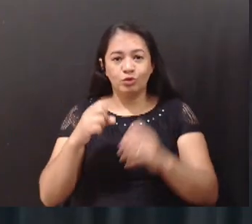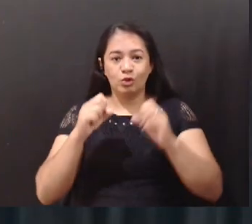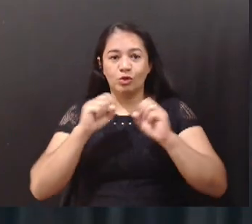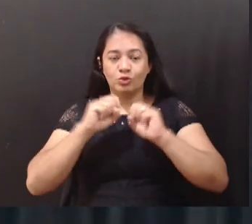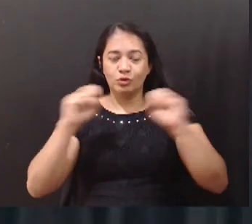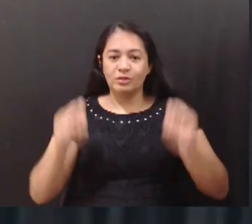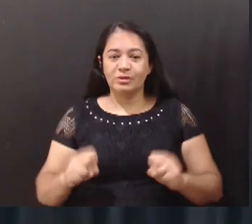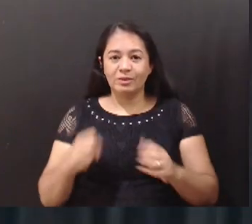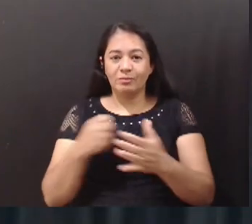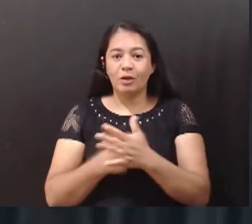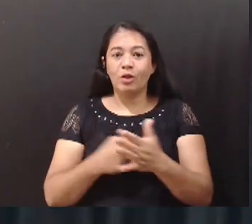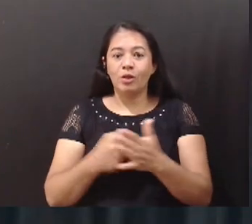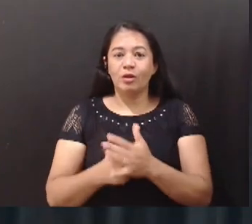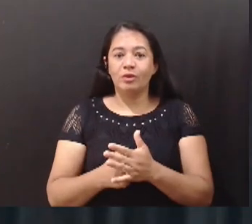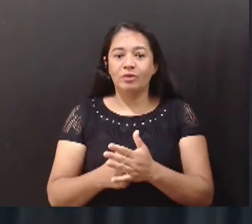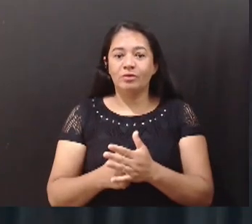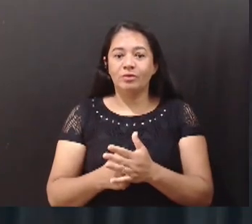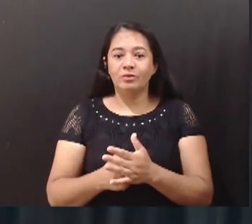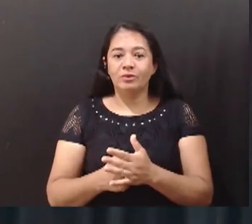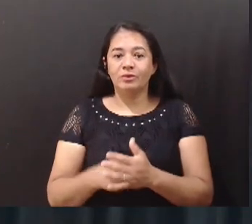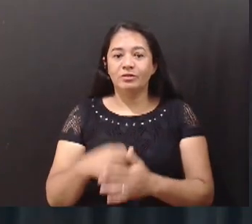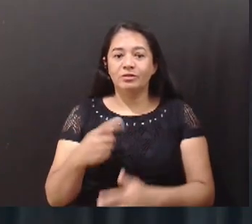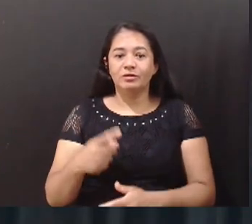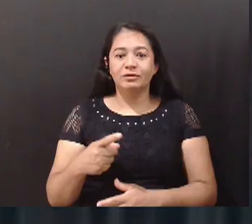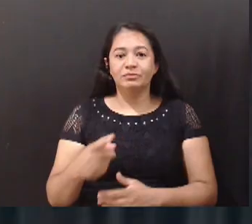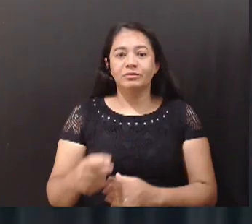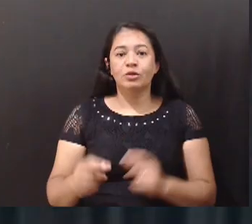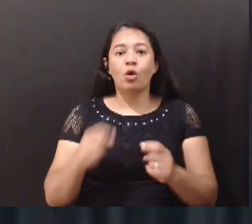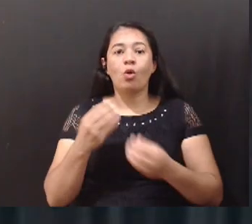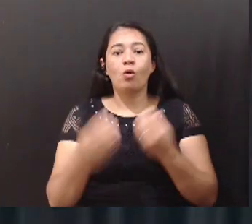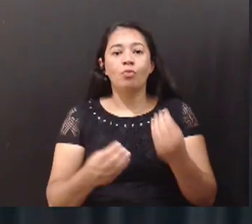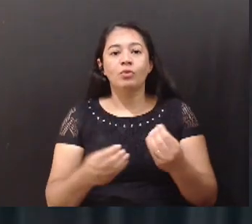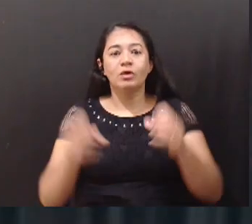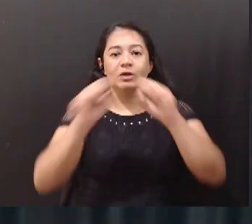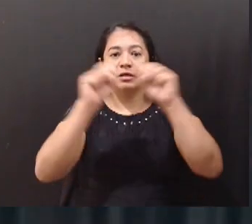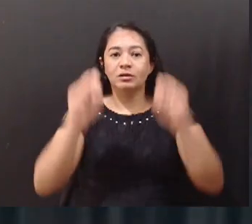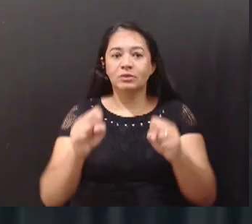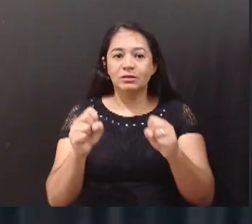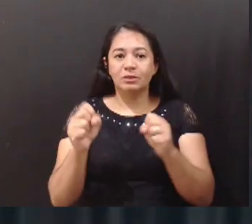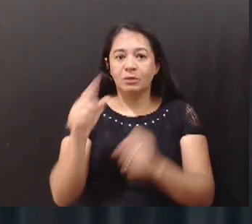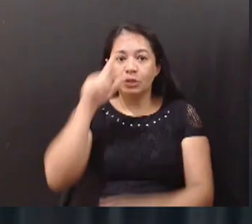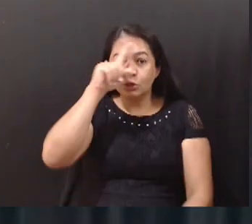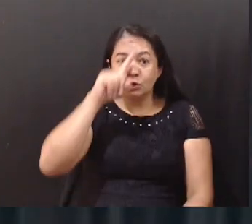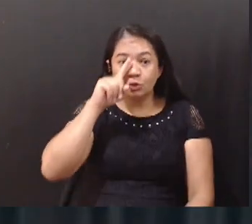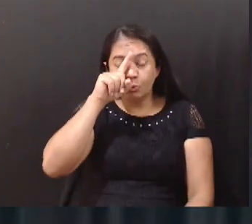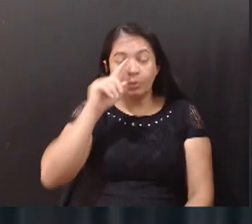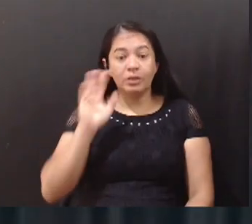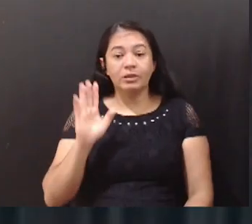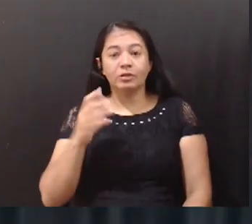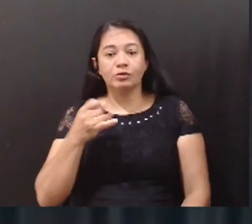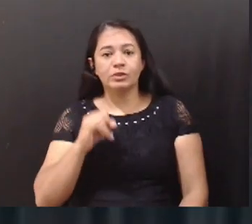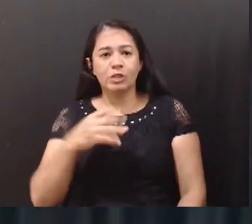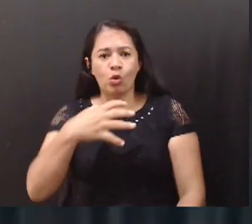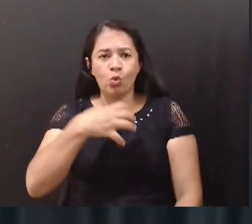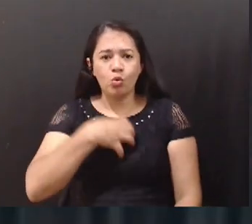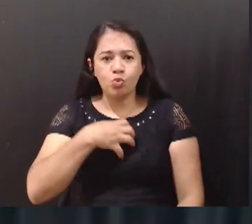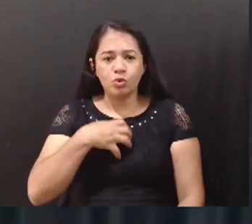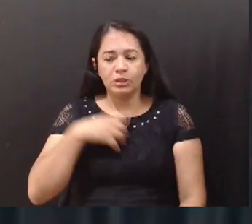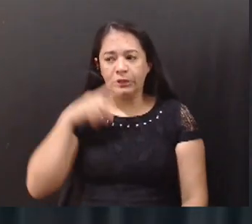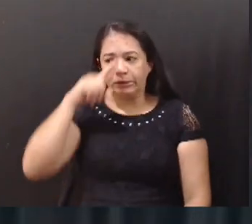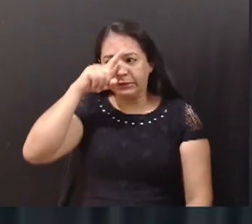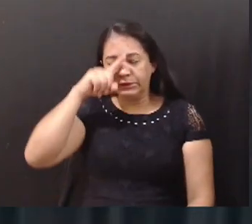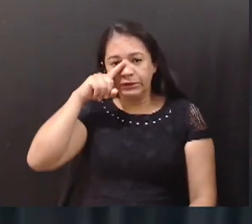nosso sistema simpático-parasimpático, que é o sistema de ameaça. Então, se eu me sentir ameaçado, e,